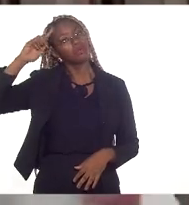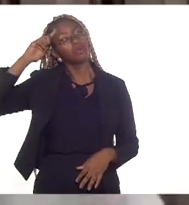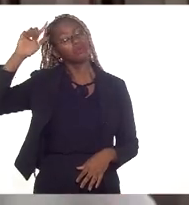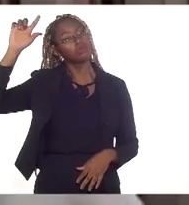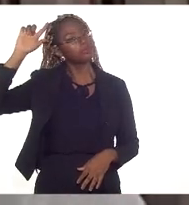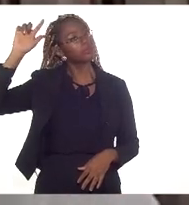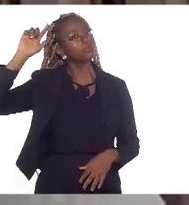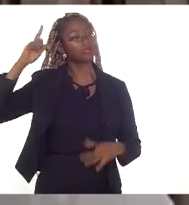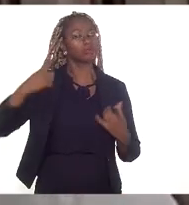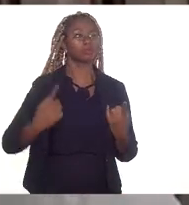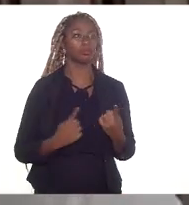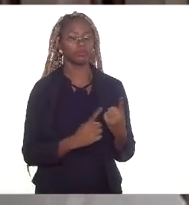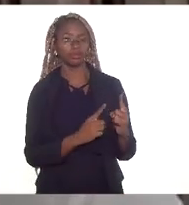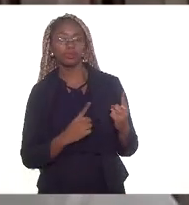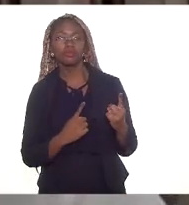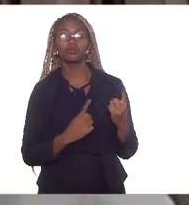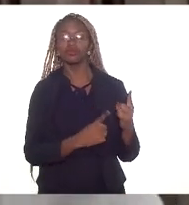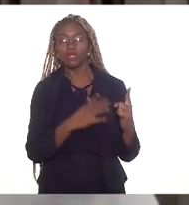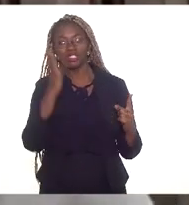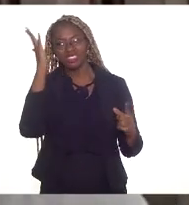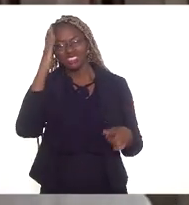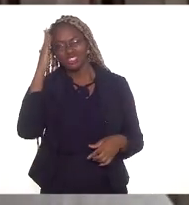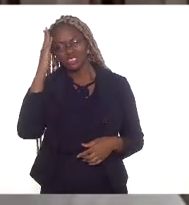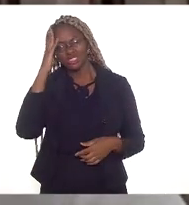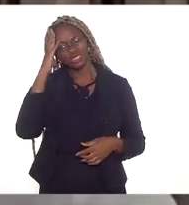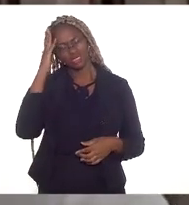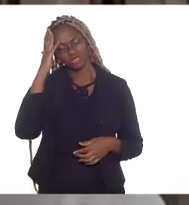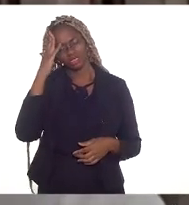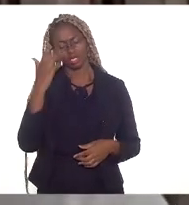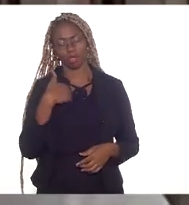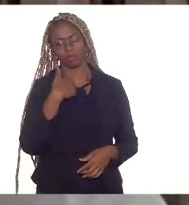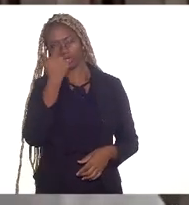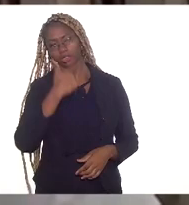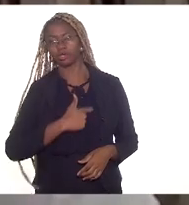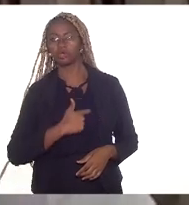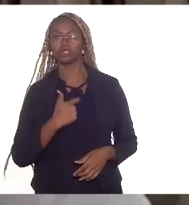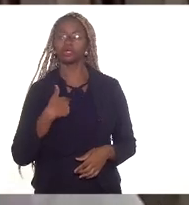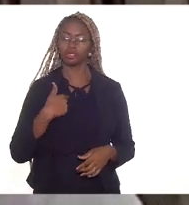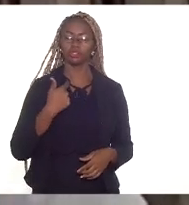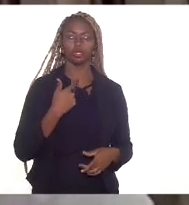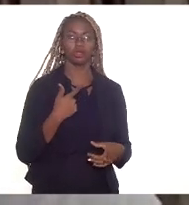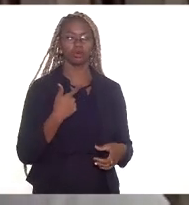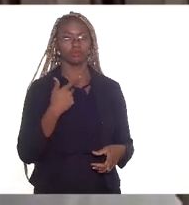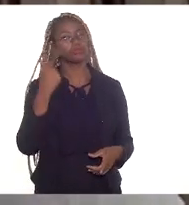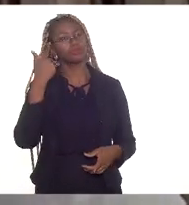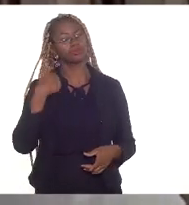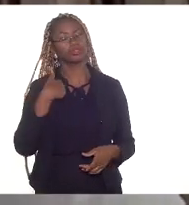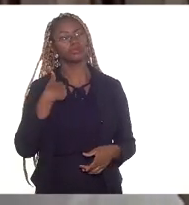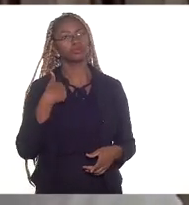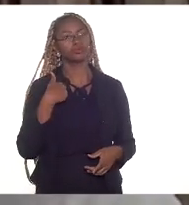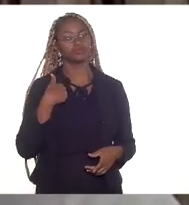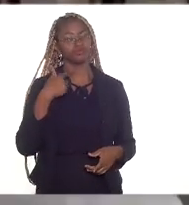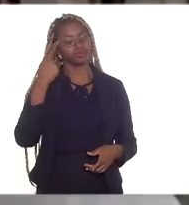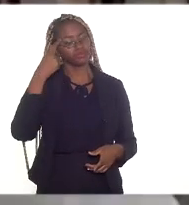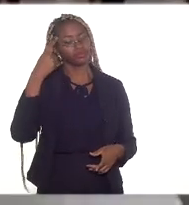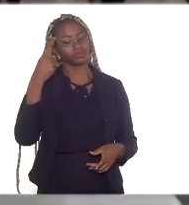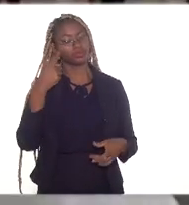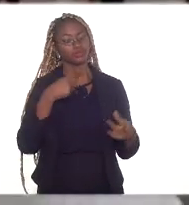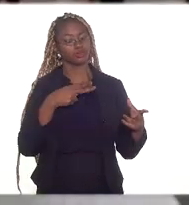nos provoca e sabe que eu sou, que eu compartilho da mesma